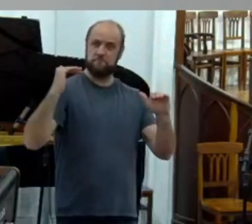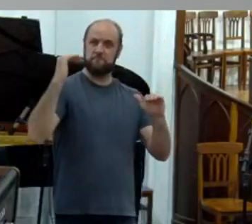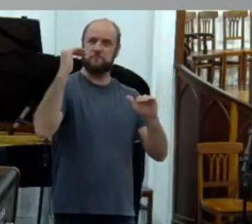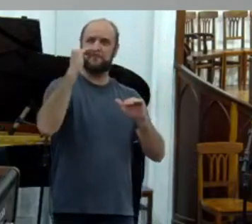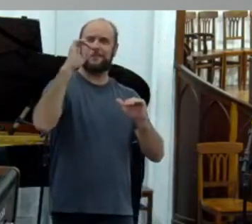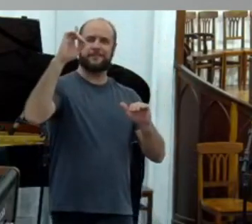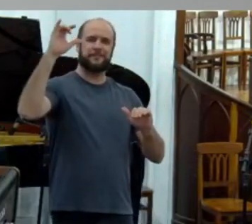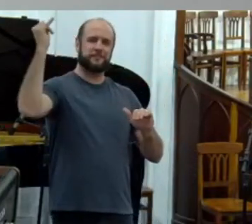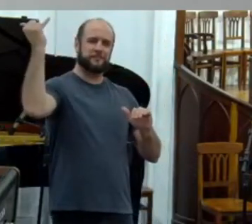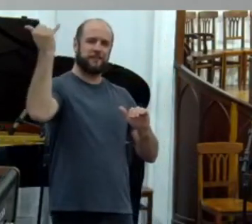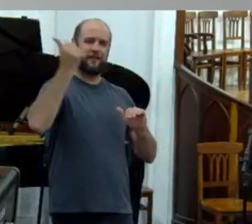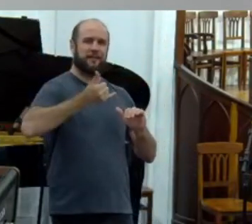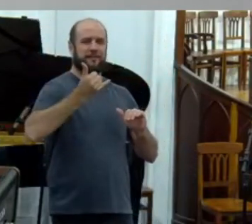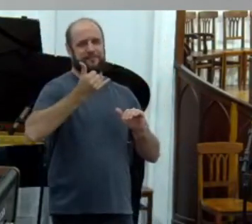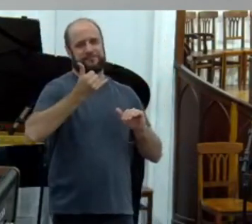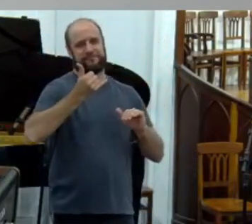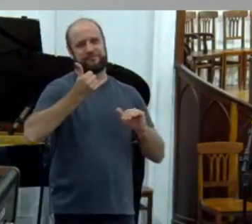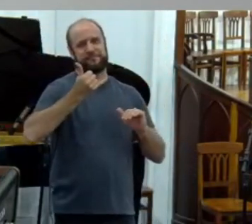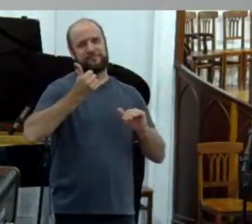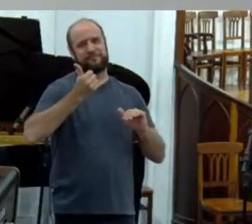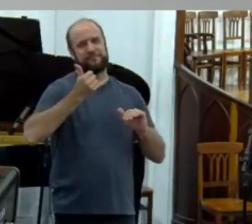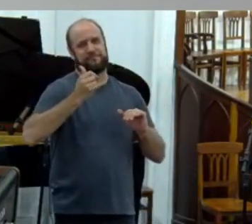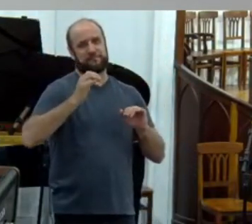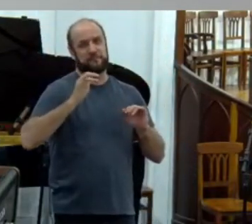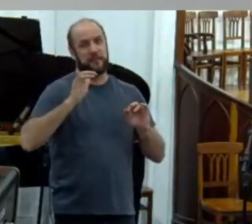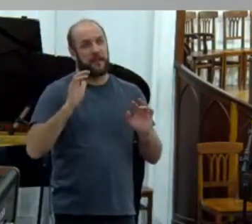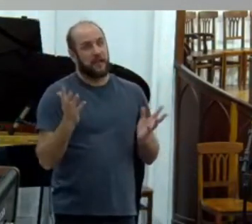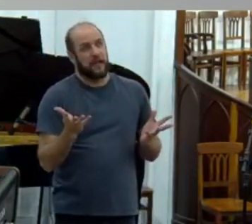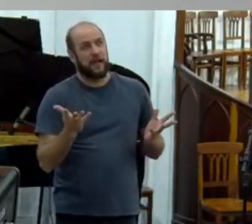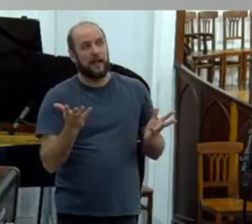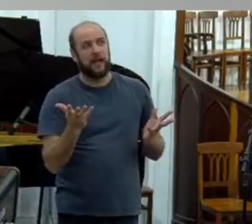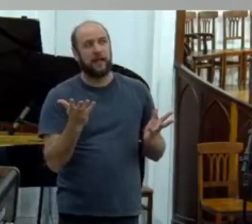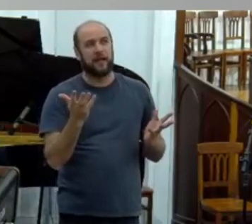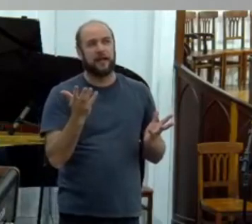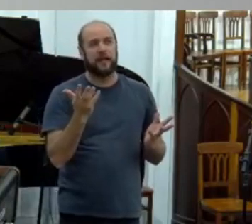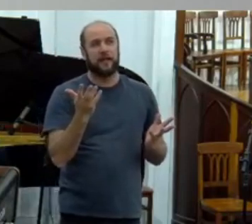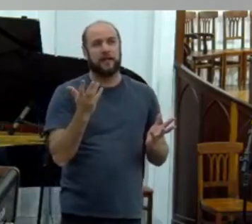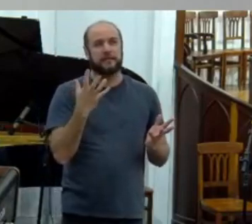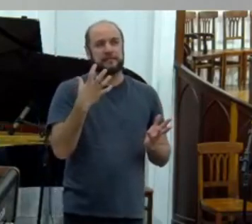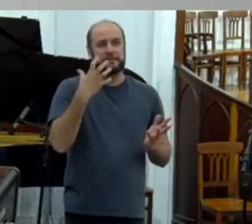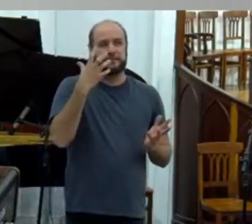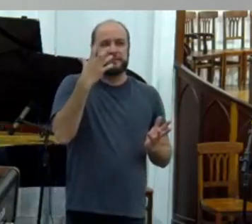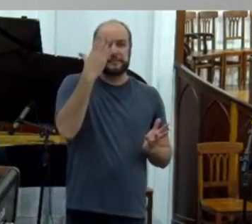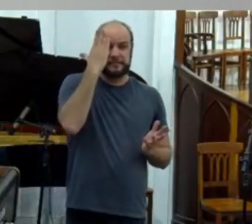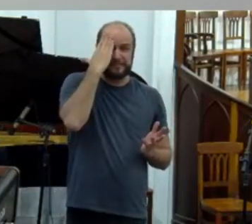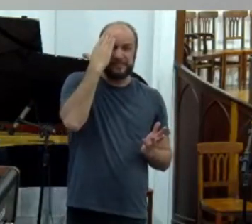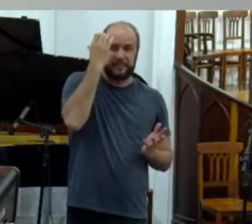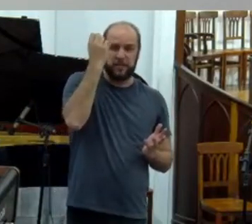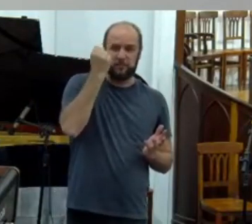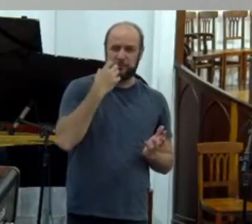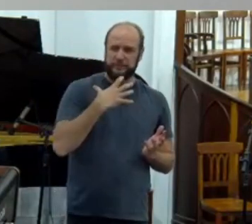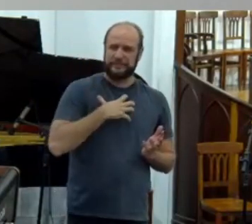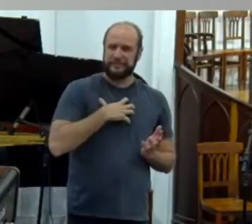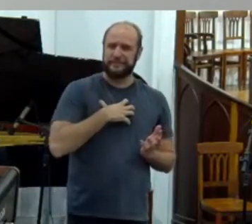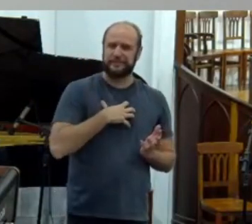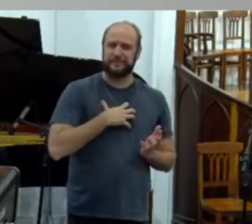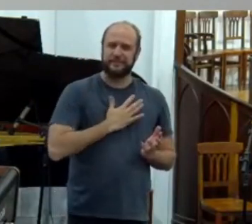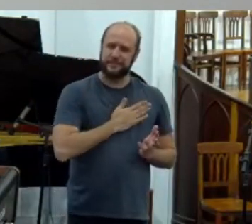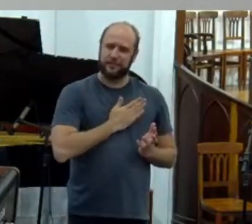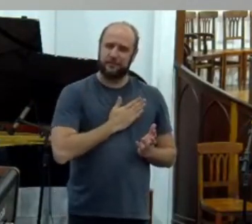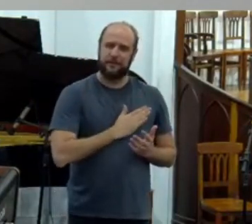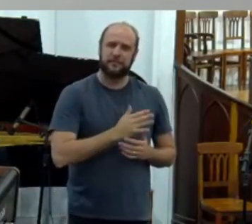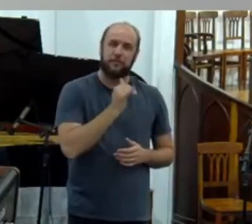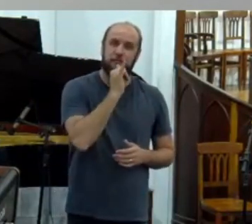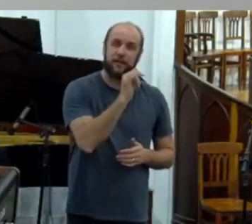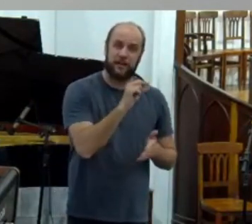que vem do próprio Deus. Curiosamente, ela soou no coração de Salomão. Porque no versículo 17 ele